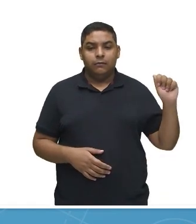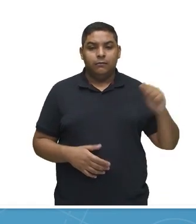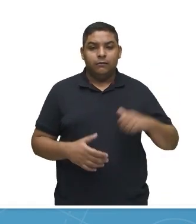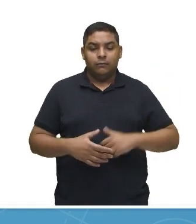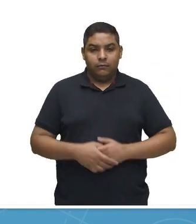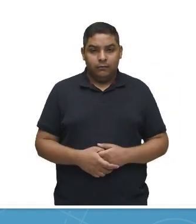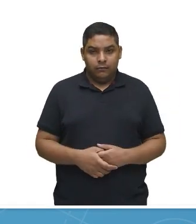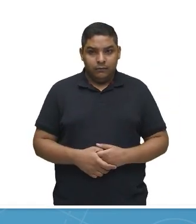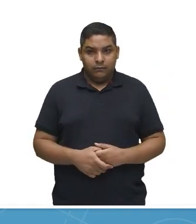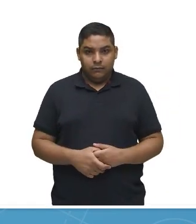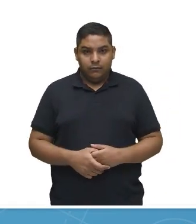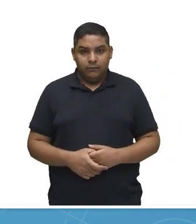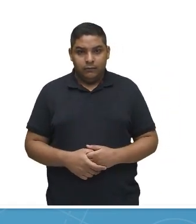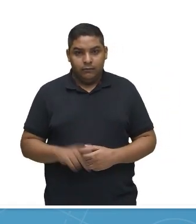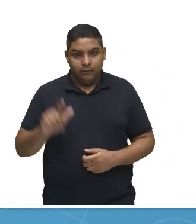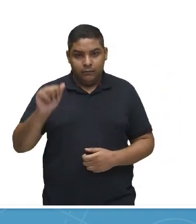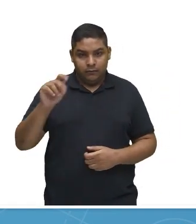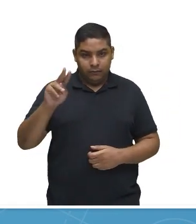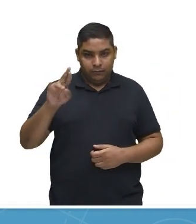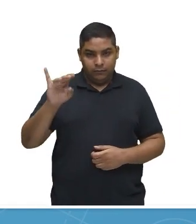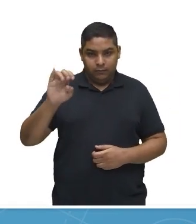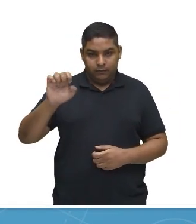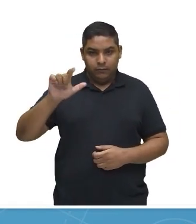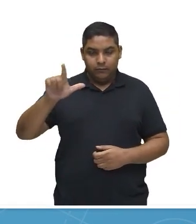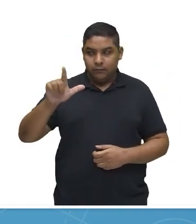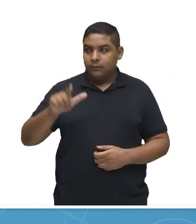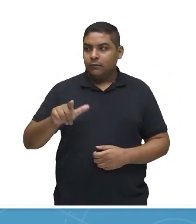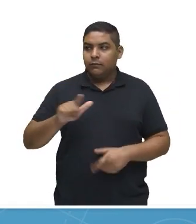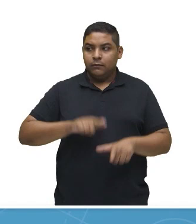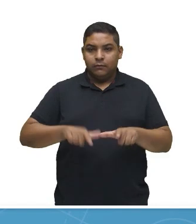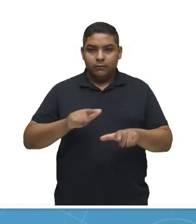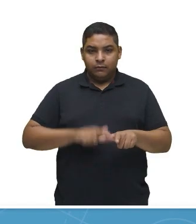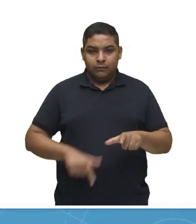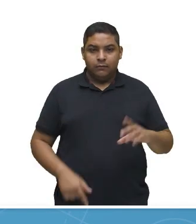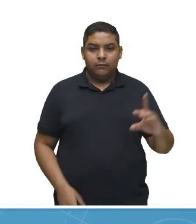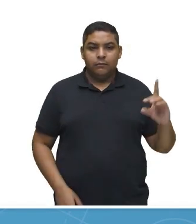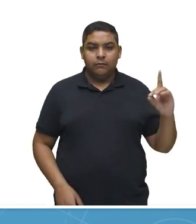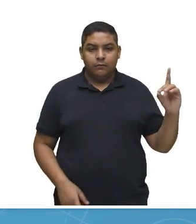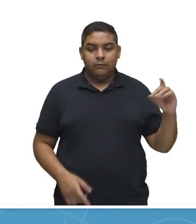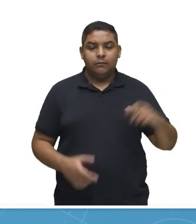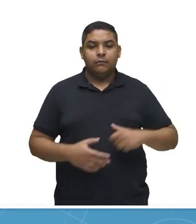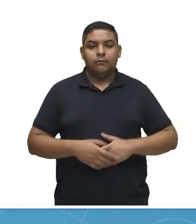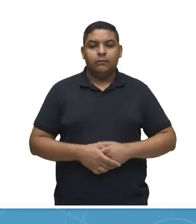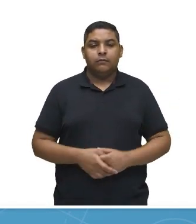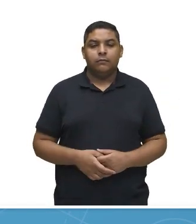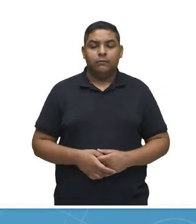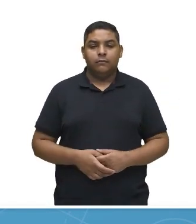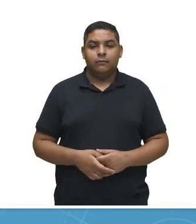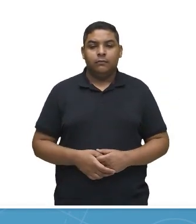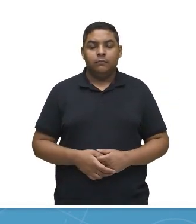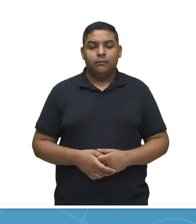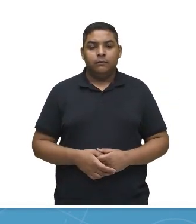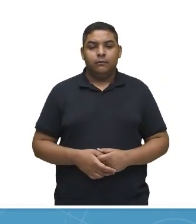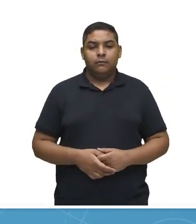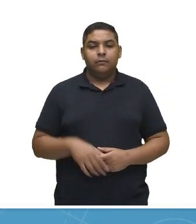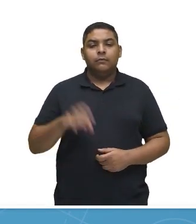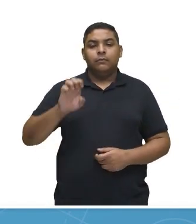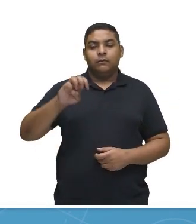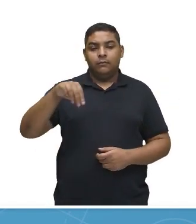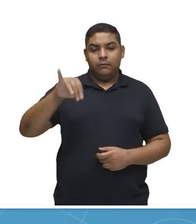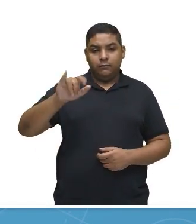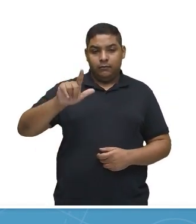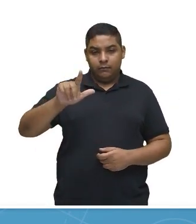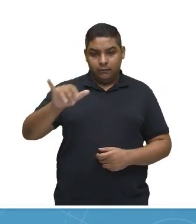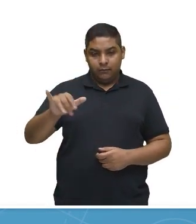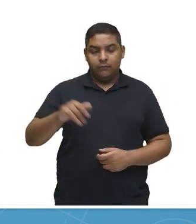O Gabriel botou letra B, pediu para falar o nome dele. Oi, Gabriel, tudo bem? Tá? A Emily